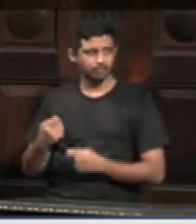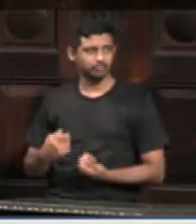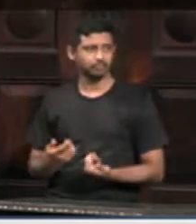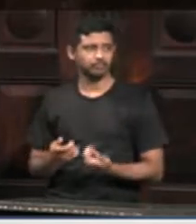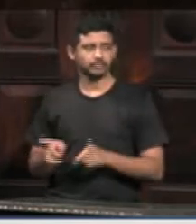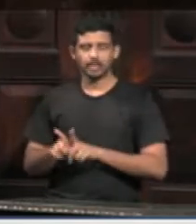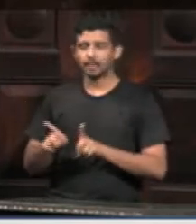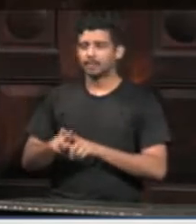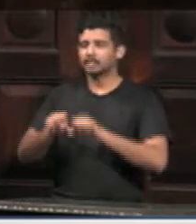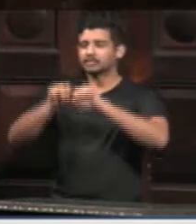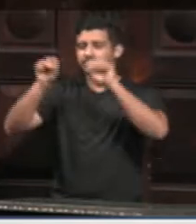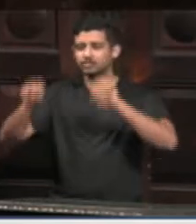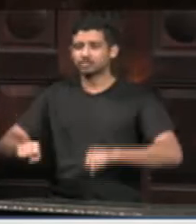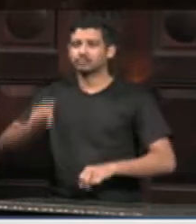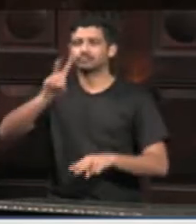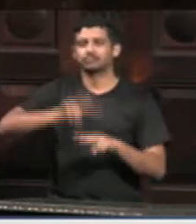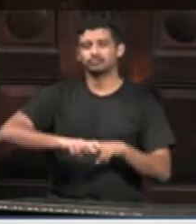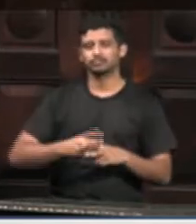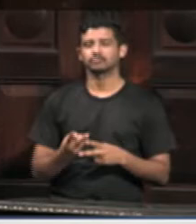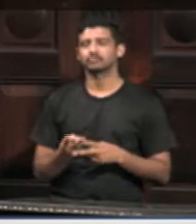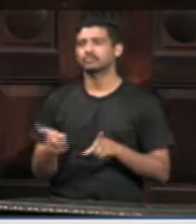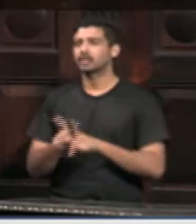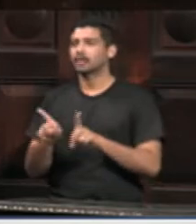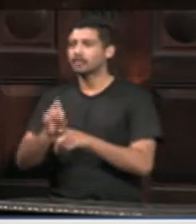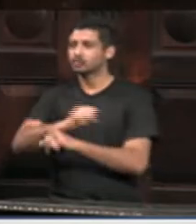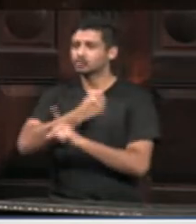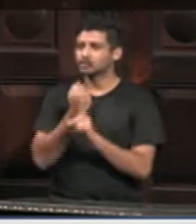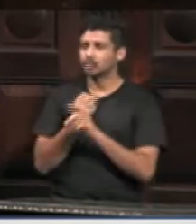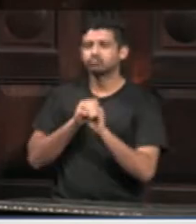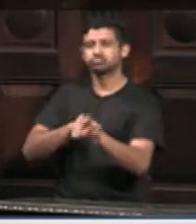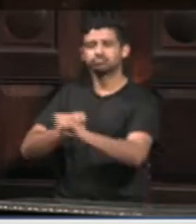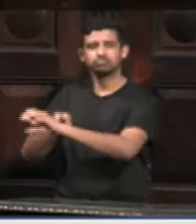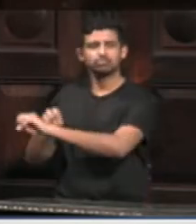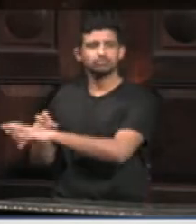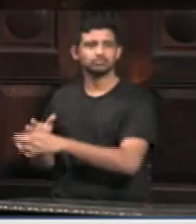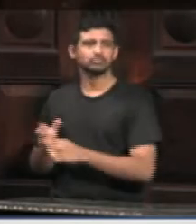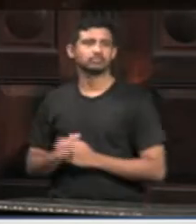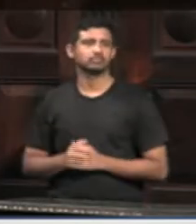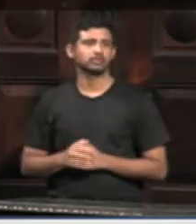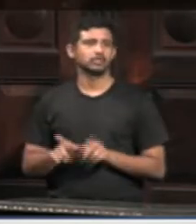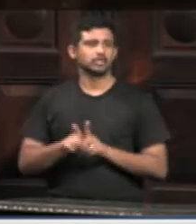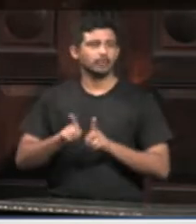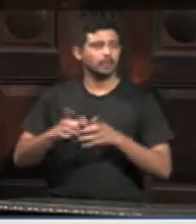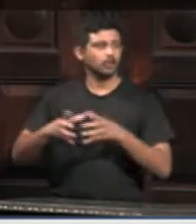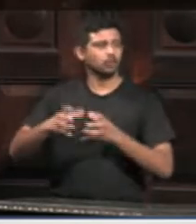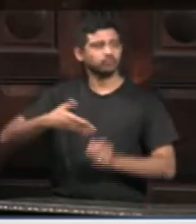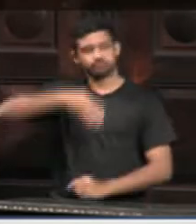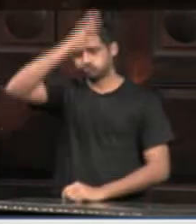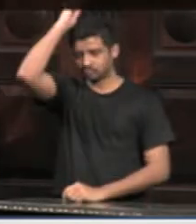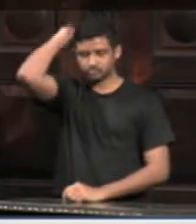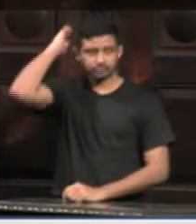sistema penitenciário, socioeducativo, corpo de bombeiros,